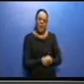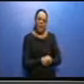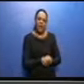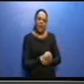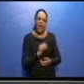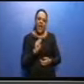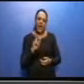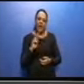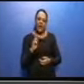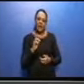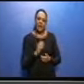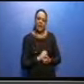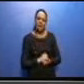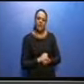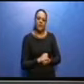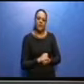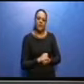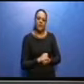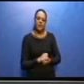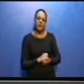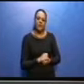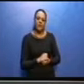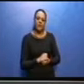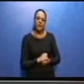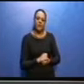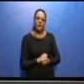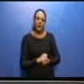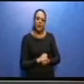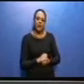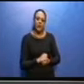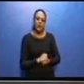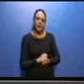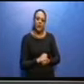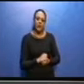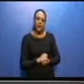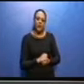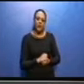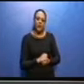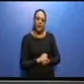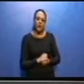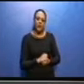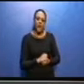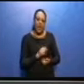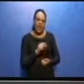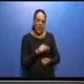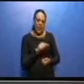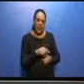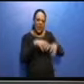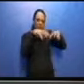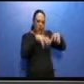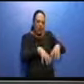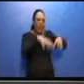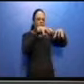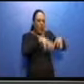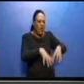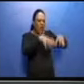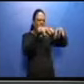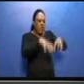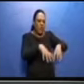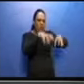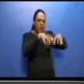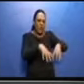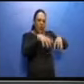ar, consequência disso, uma menor amplitude térmica, e as chuvas são mais constantes. As